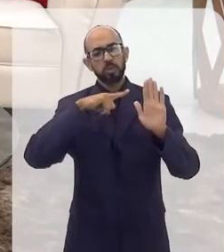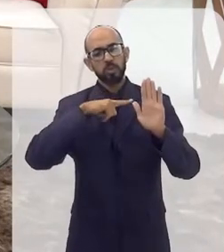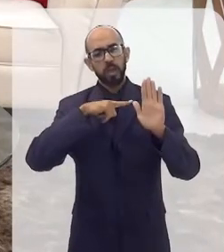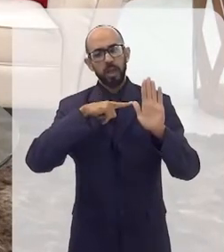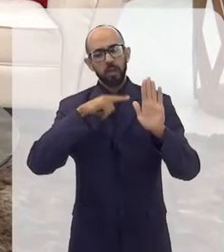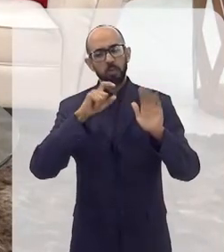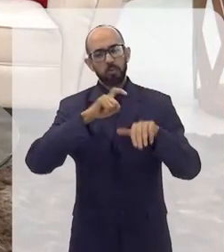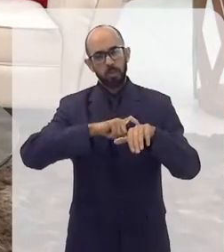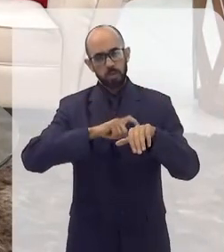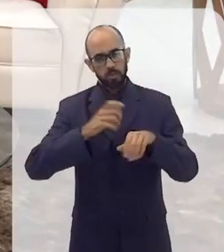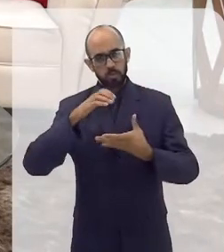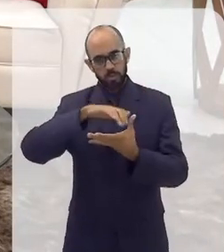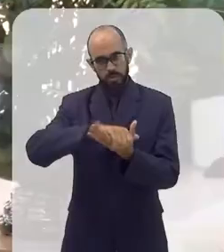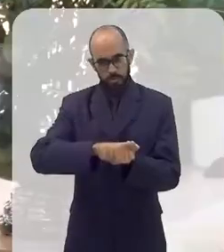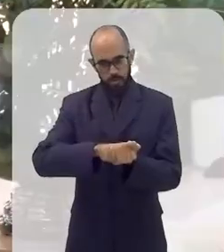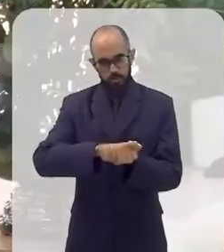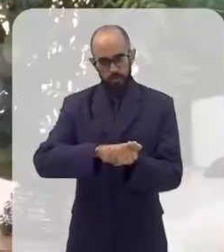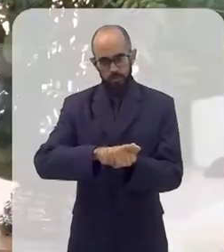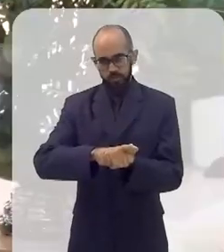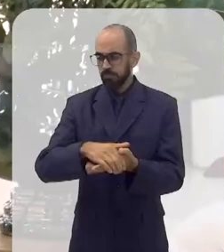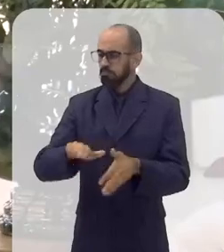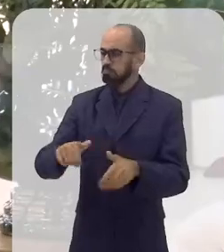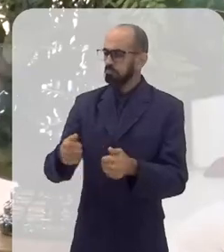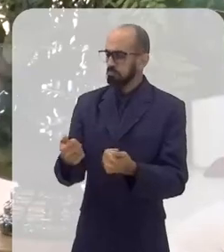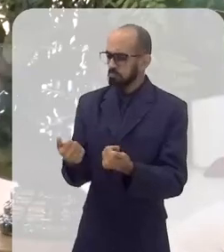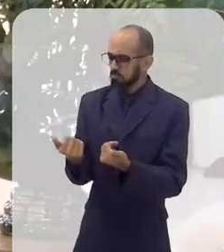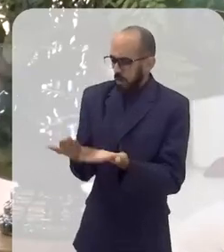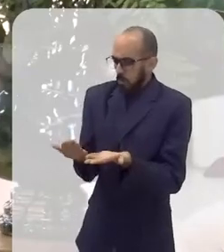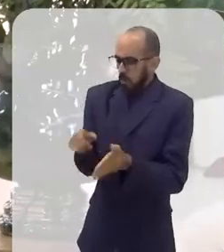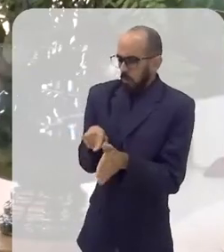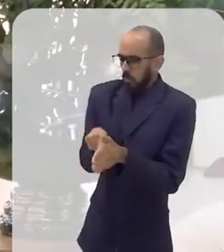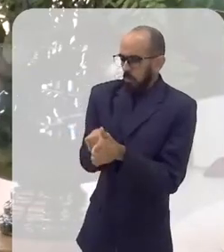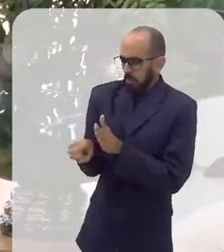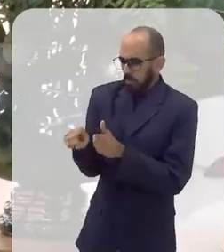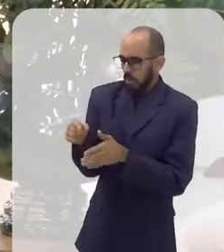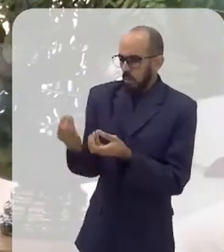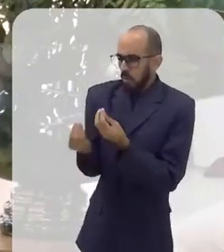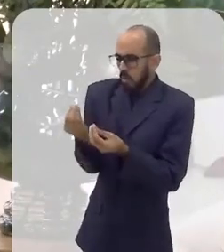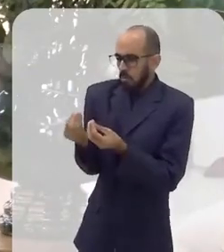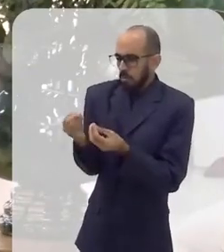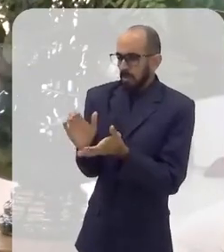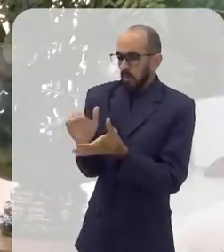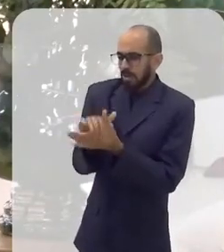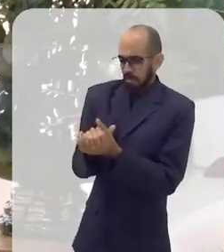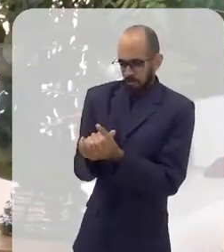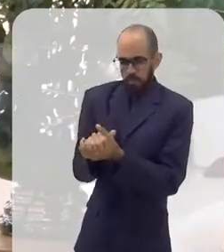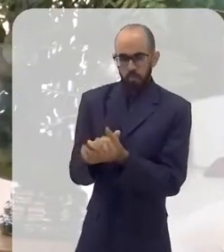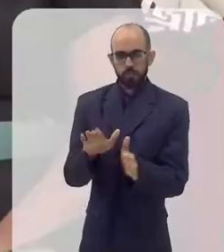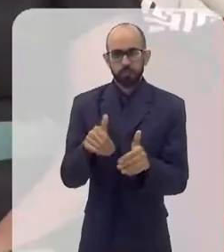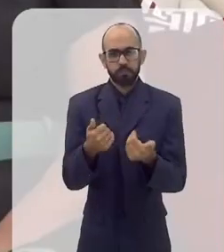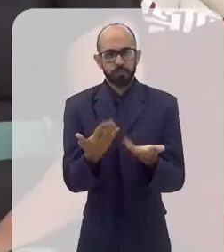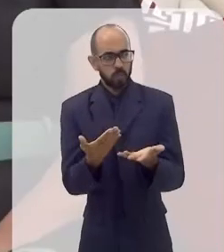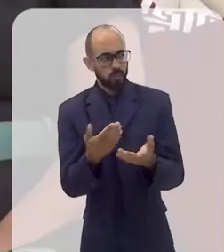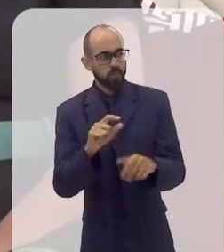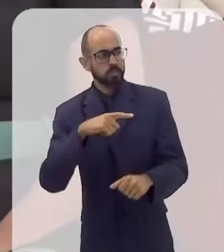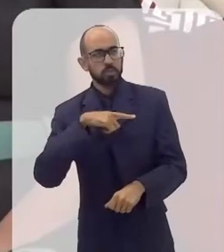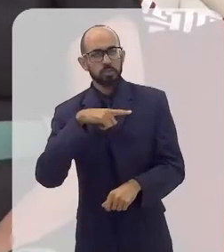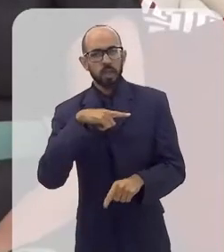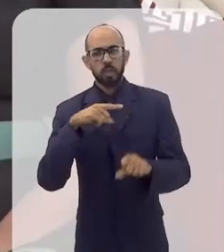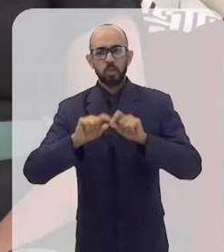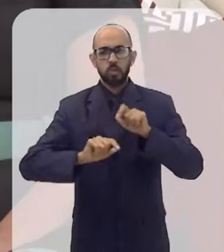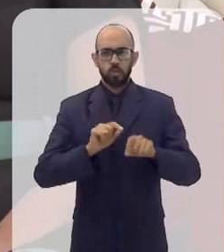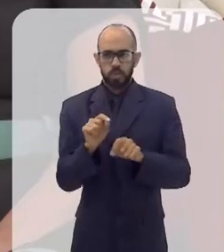ordenança tão sagrada do casamento. E como é a cerimônia de casamento? Então, nós